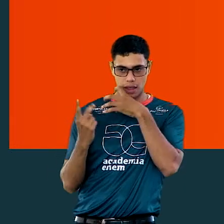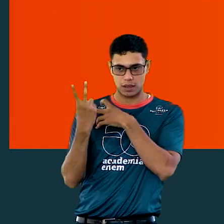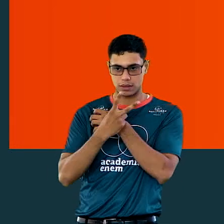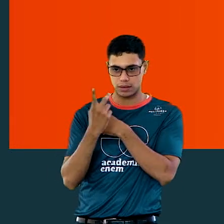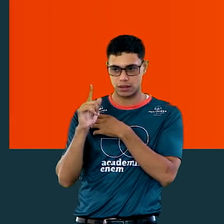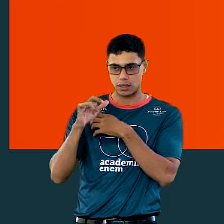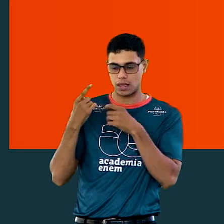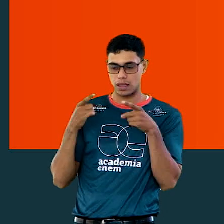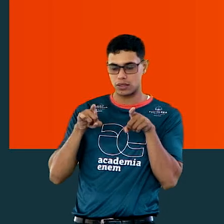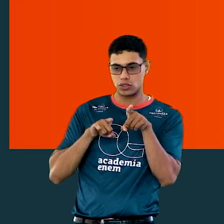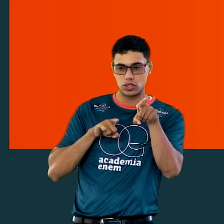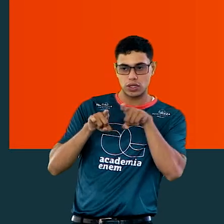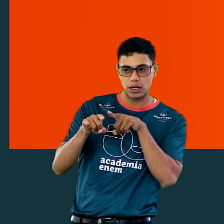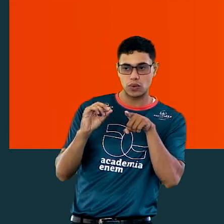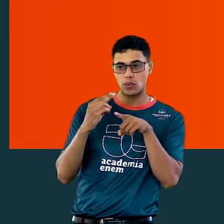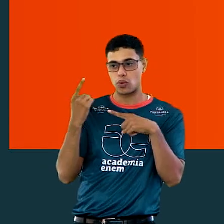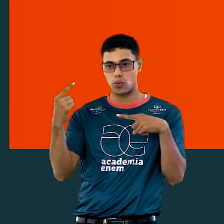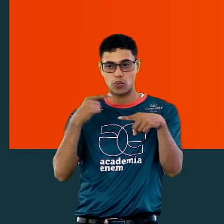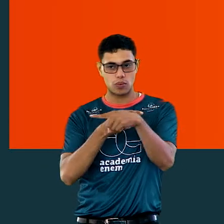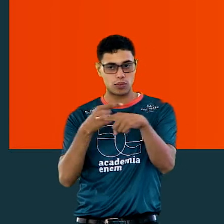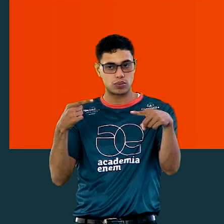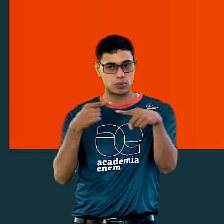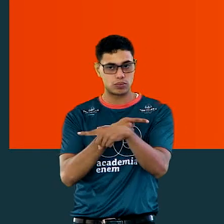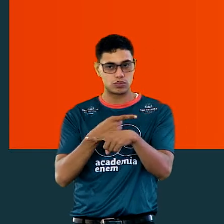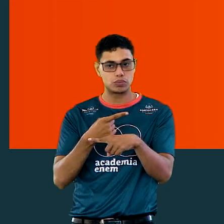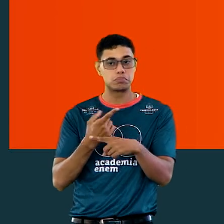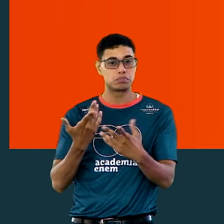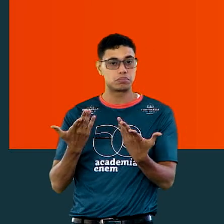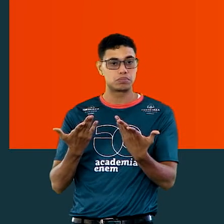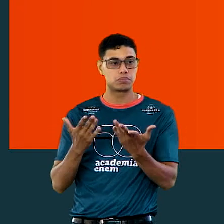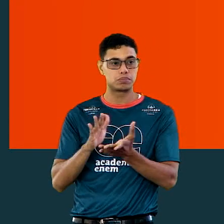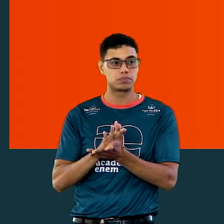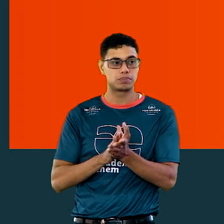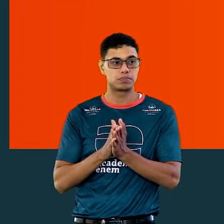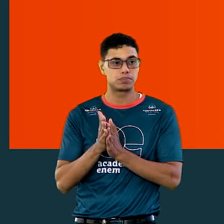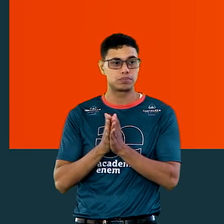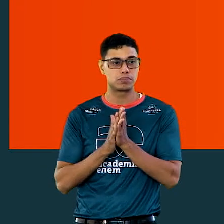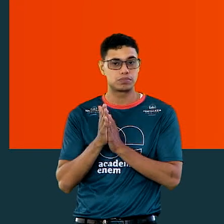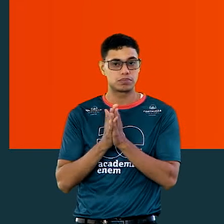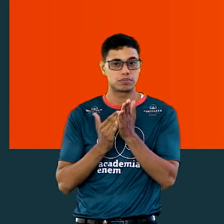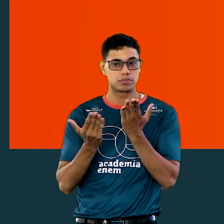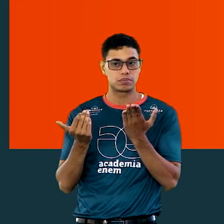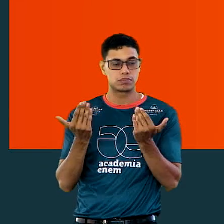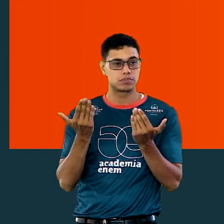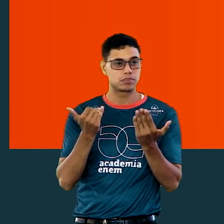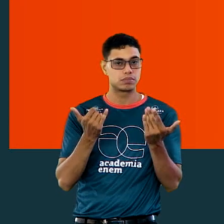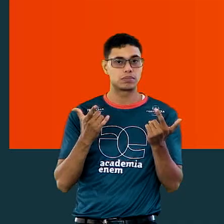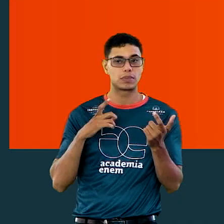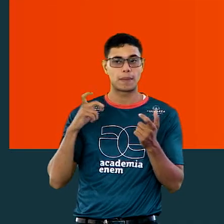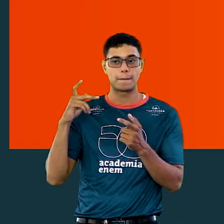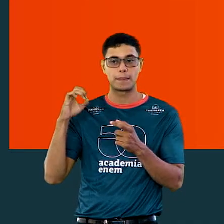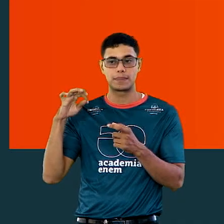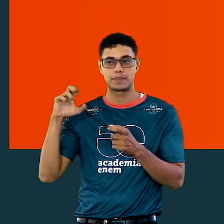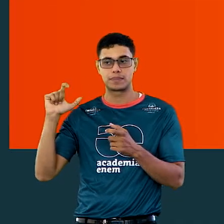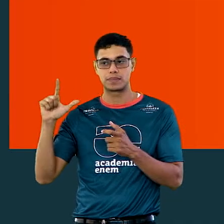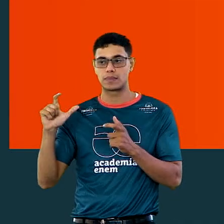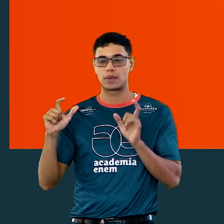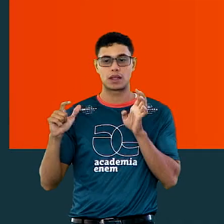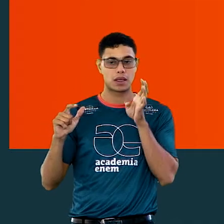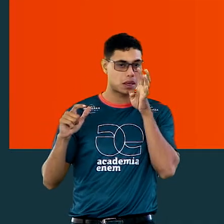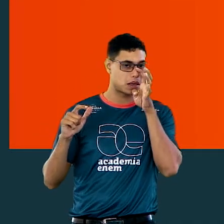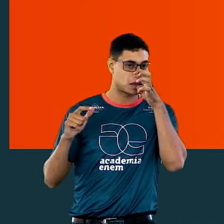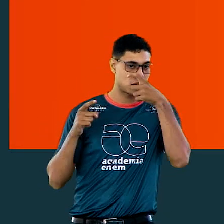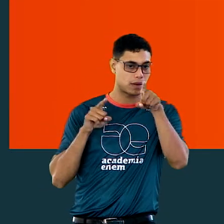são diretamente ou inversamente proporcionais? Bora, pessoal. A potência são